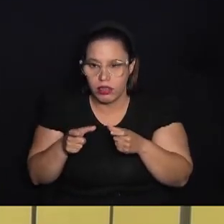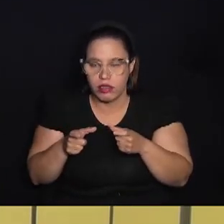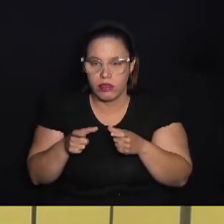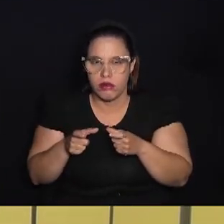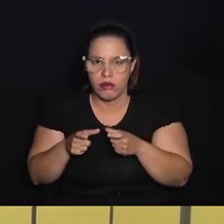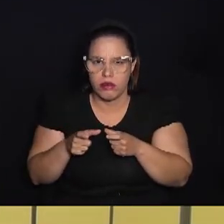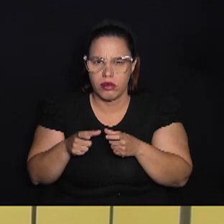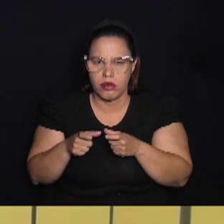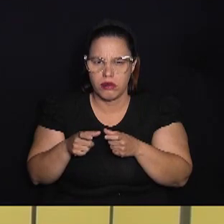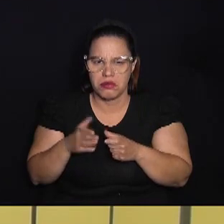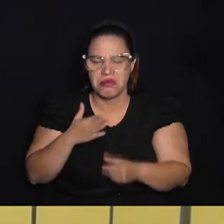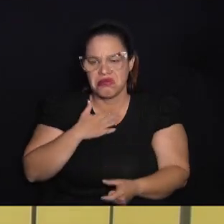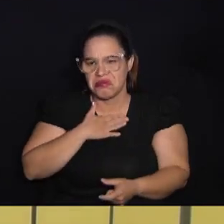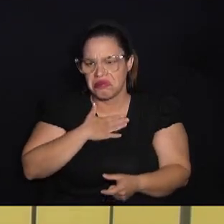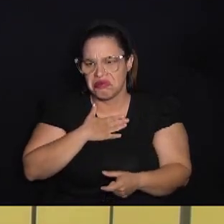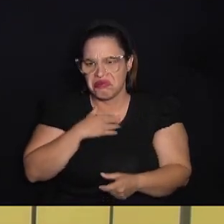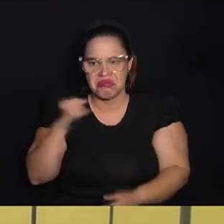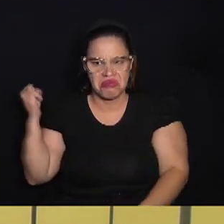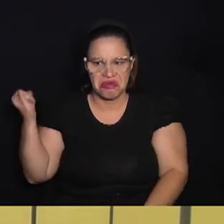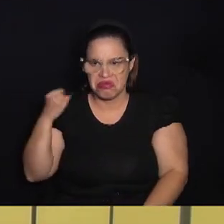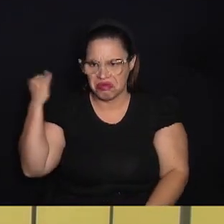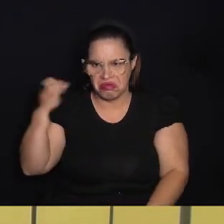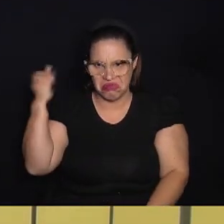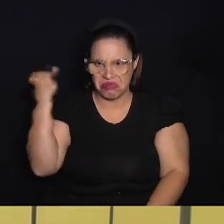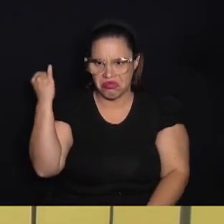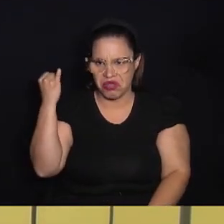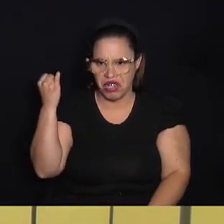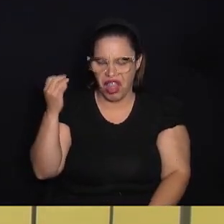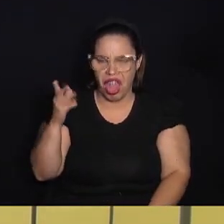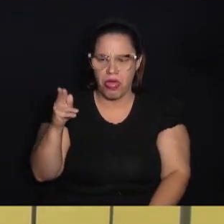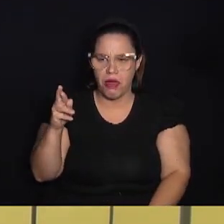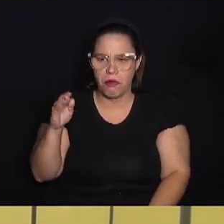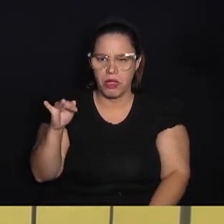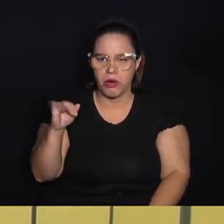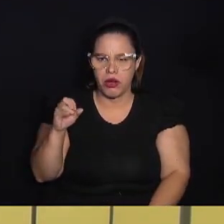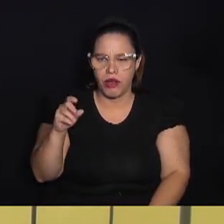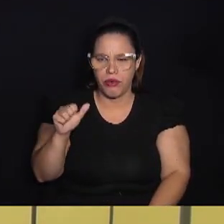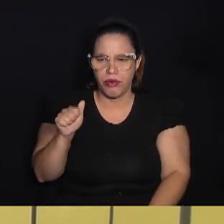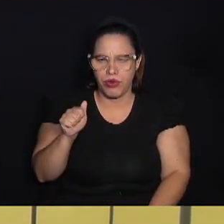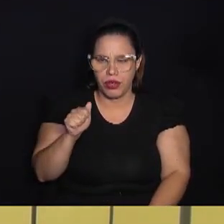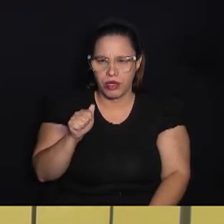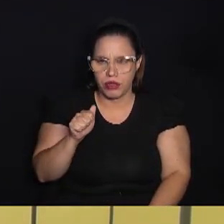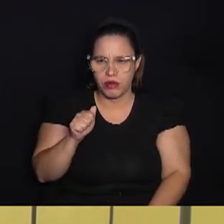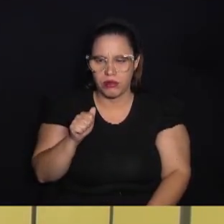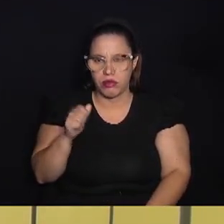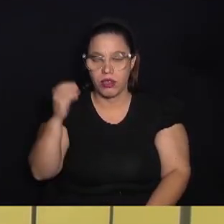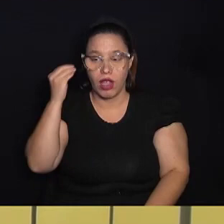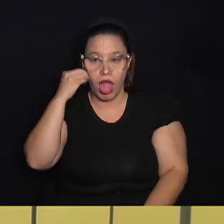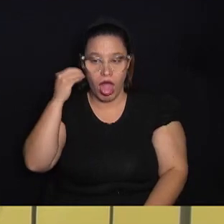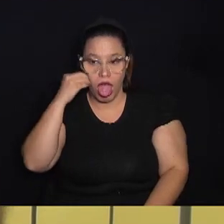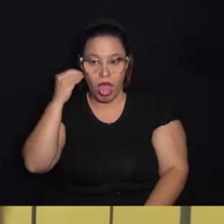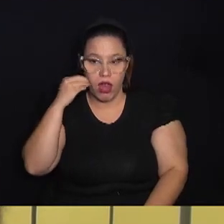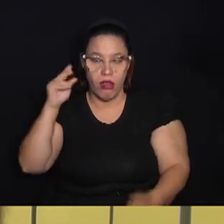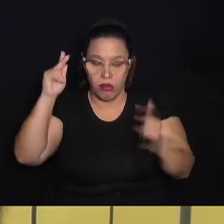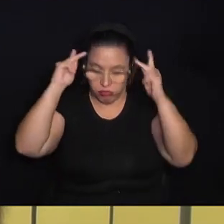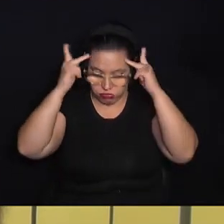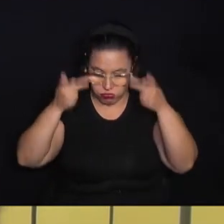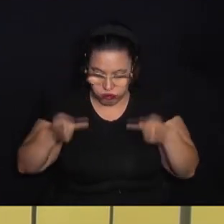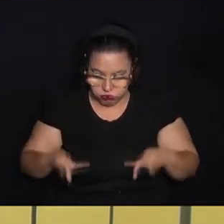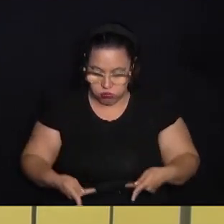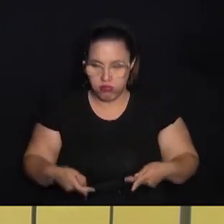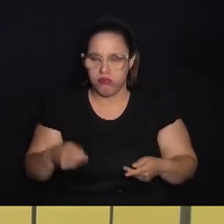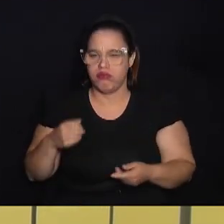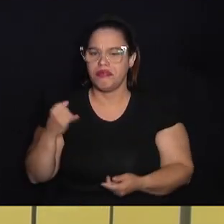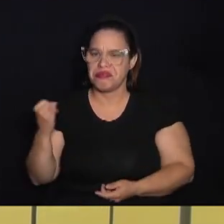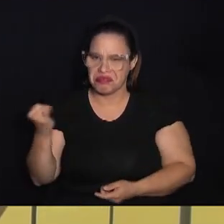eh para para mim elas TM a mesma importância do das do que das biografias porque as experiências humanas tem muito valor são patrimônio material das